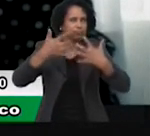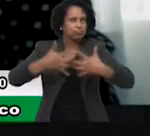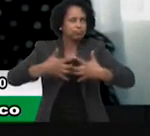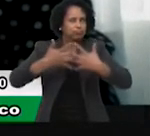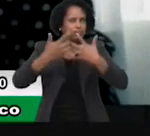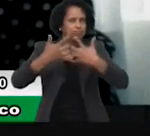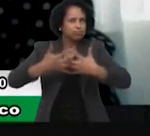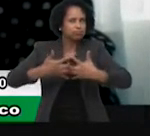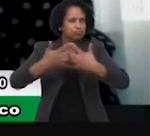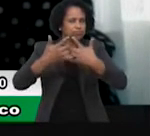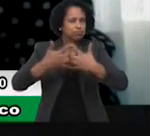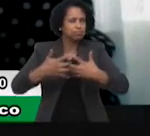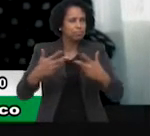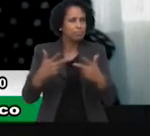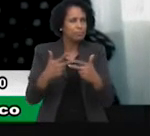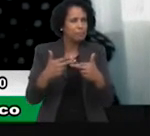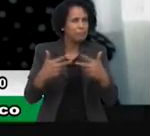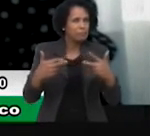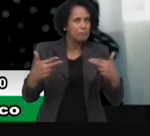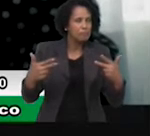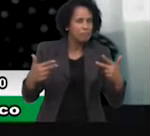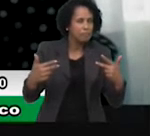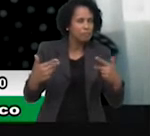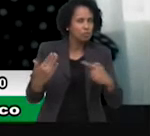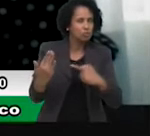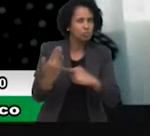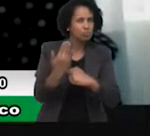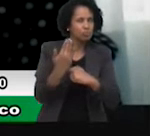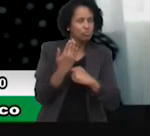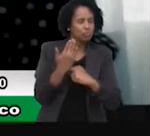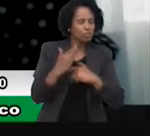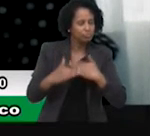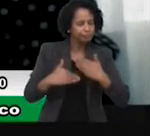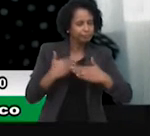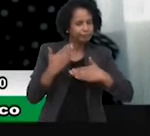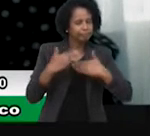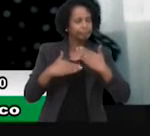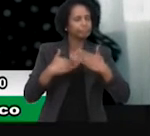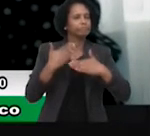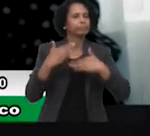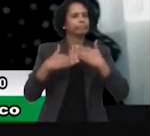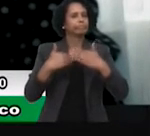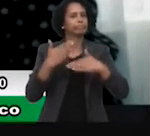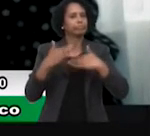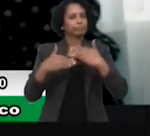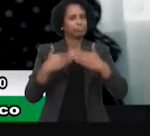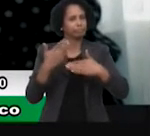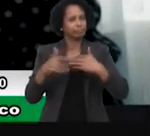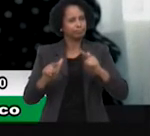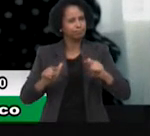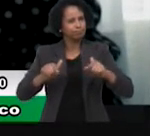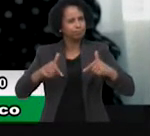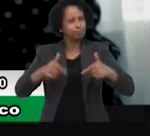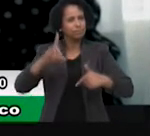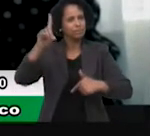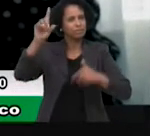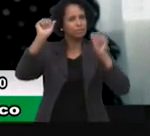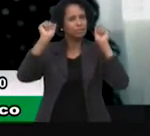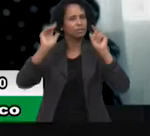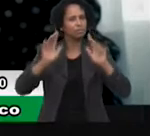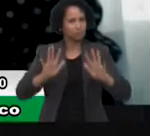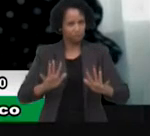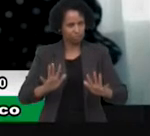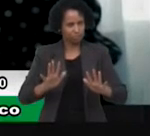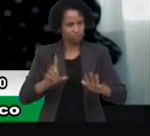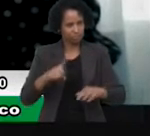para a gente ser bem melhor e ser... E que Deus abençoe nós todos,